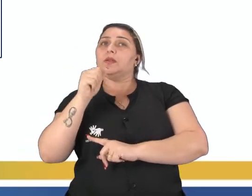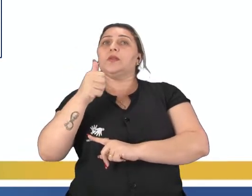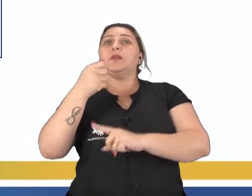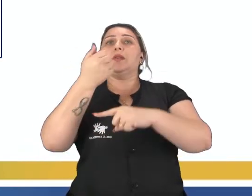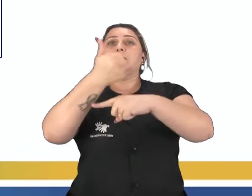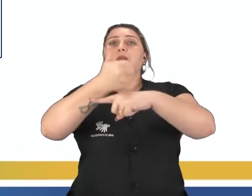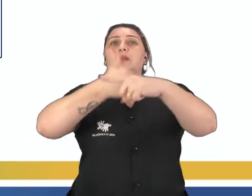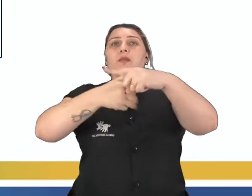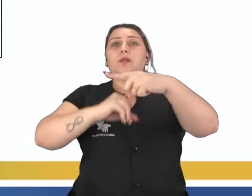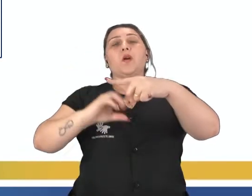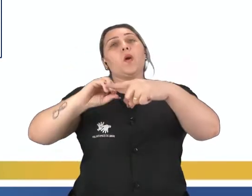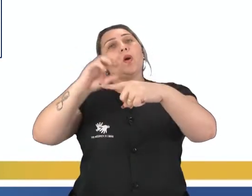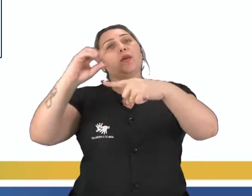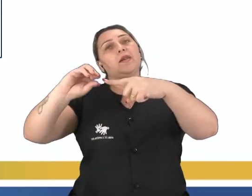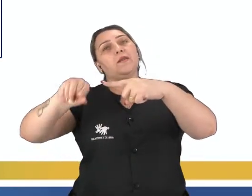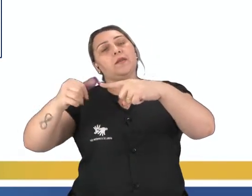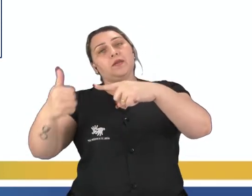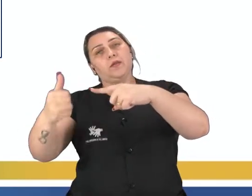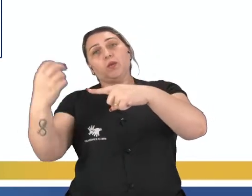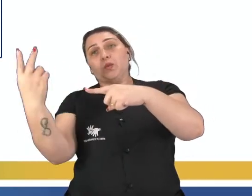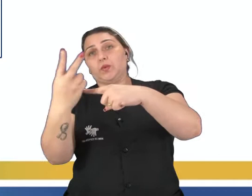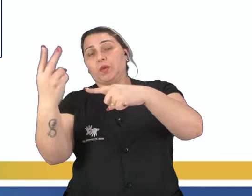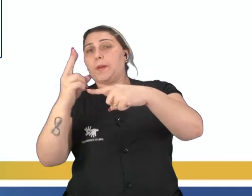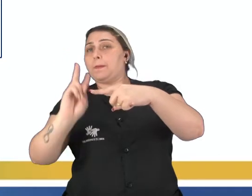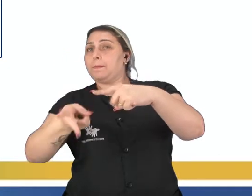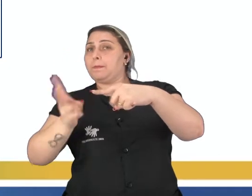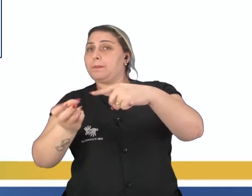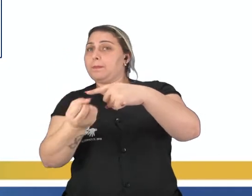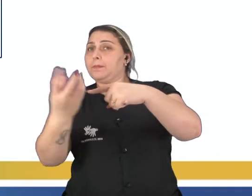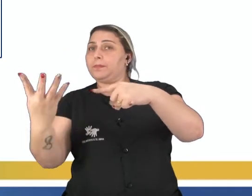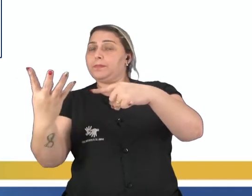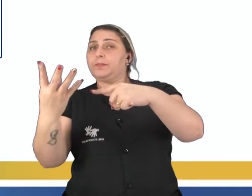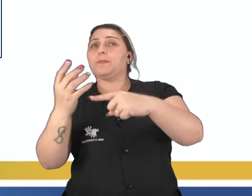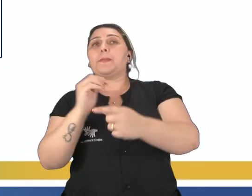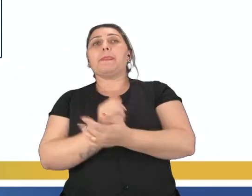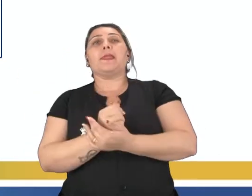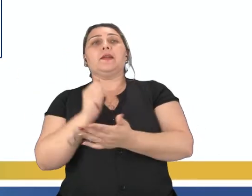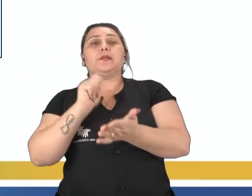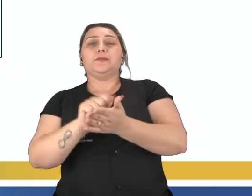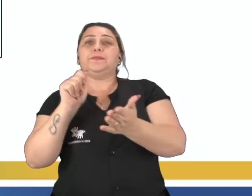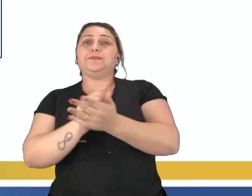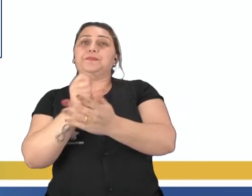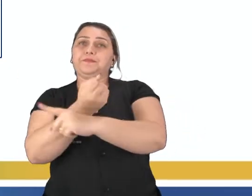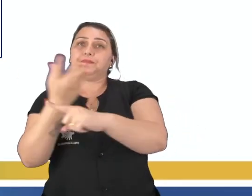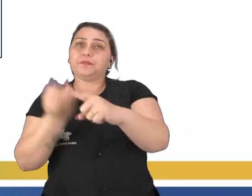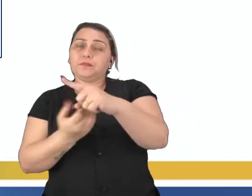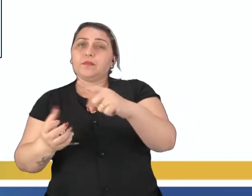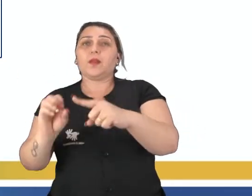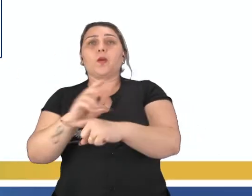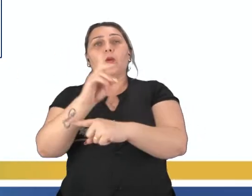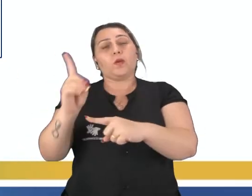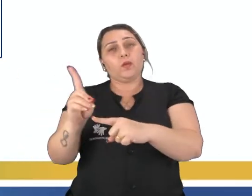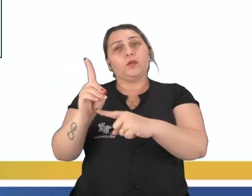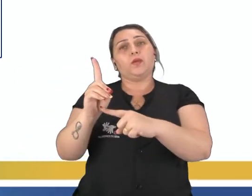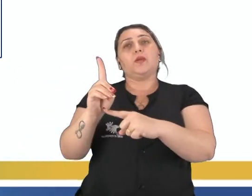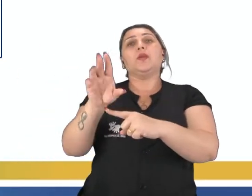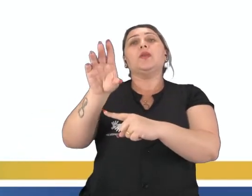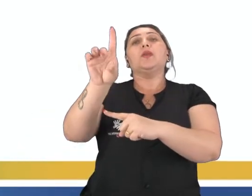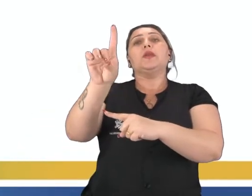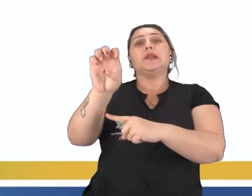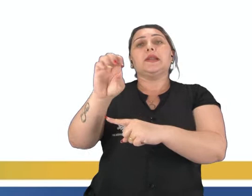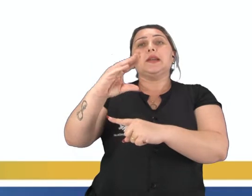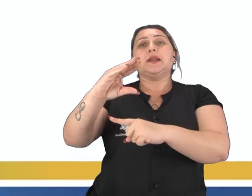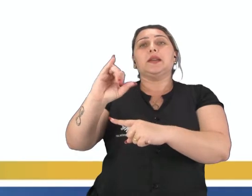1/10 ou 0,1. Os dois equivalem à mesma quantidade. Posso escrever em forma de fração ou em forma de